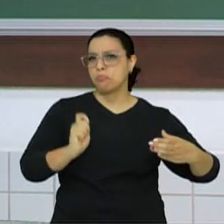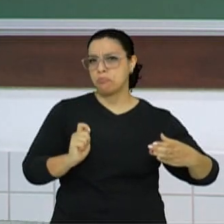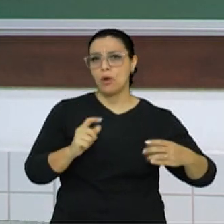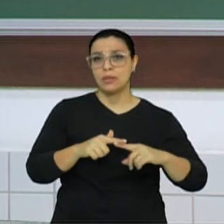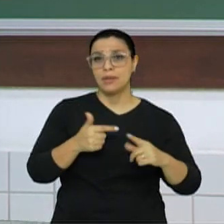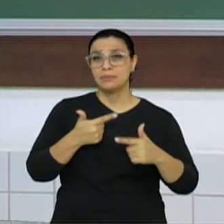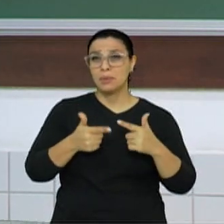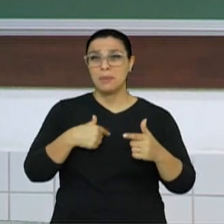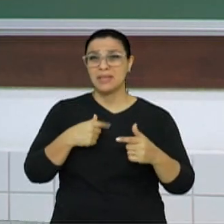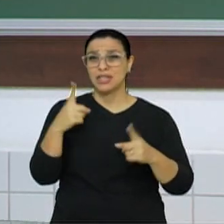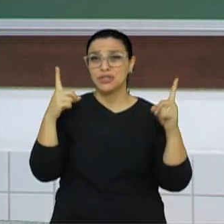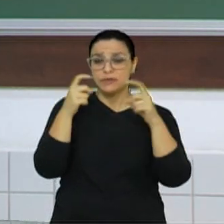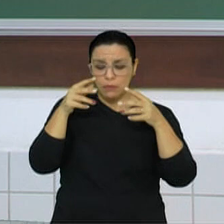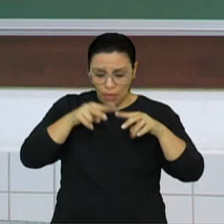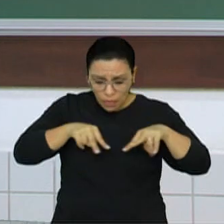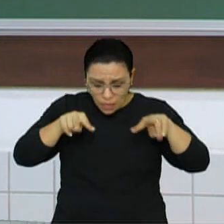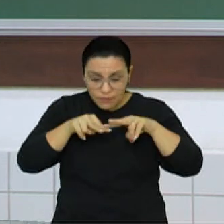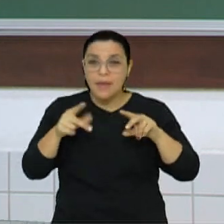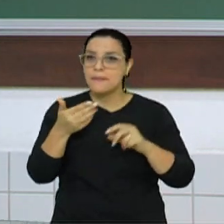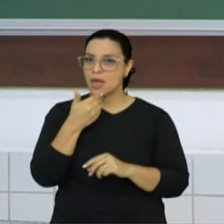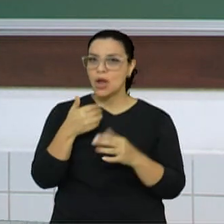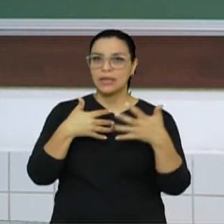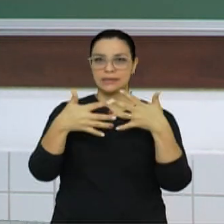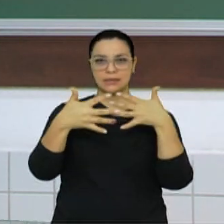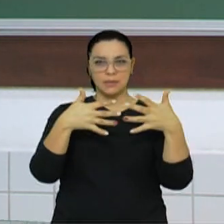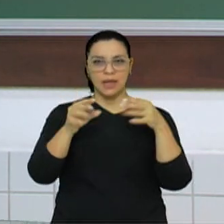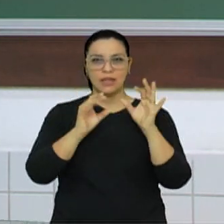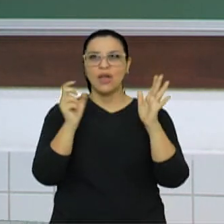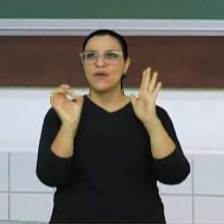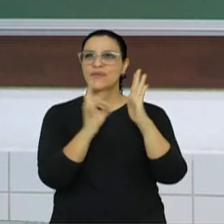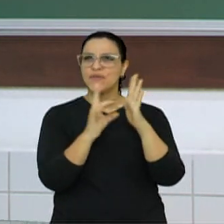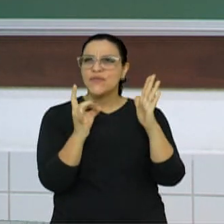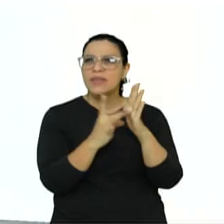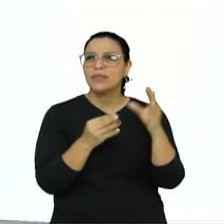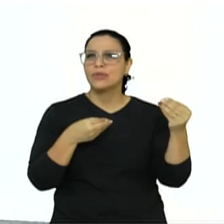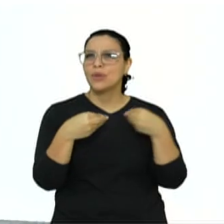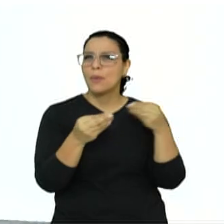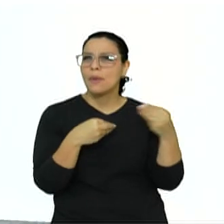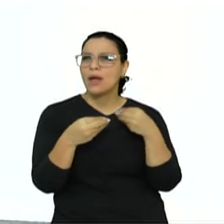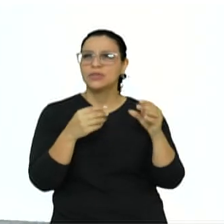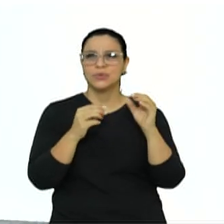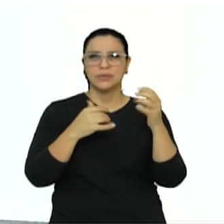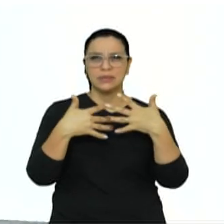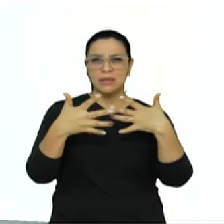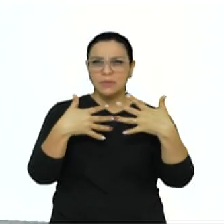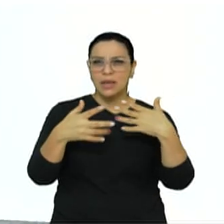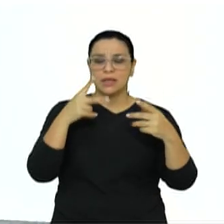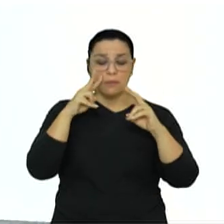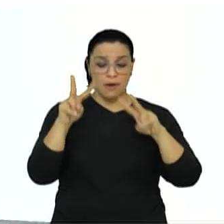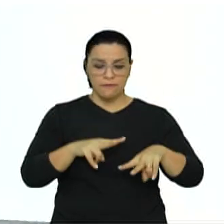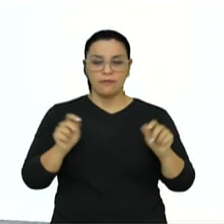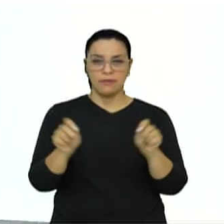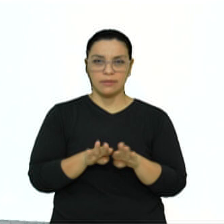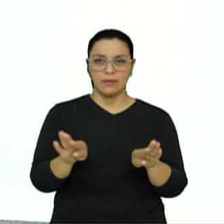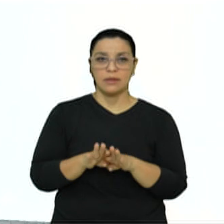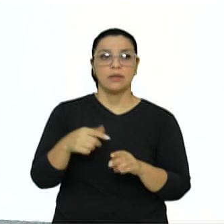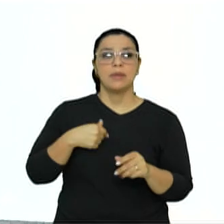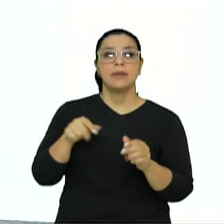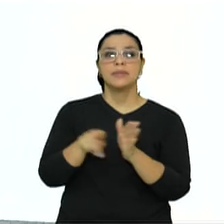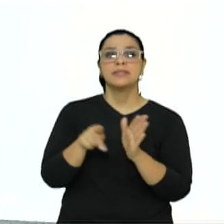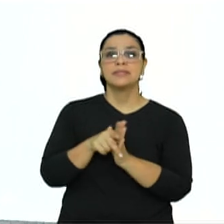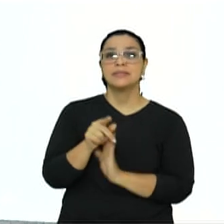problema, mas assim, de qualquer maneira, é interessante o recipiente transparente, né? Ele vai ser, daí nós vamos também precisar de um